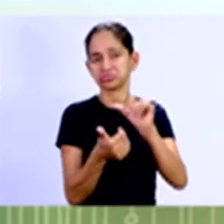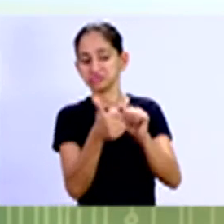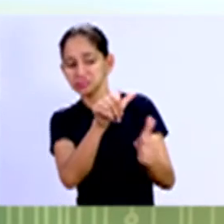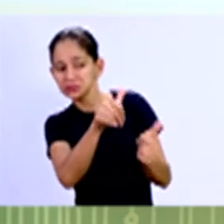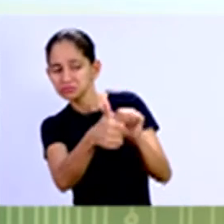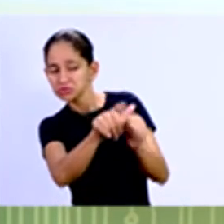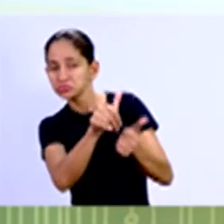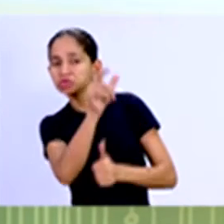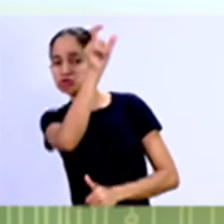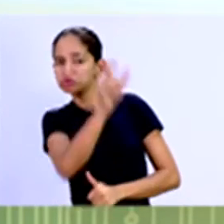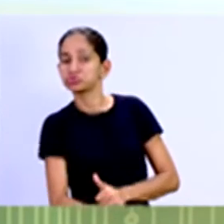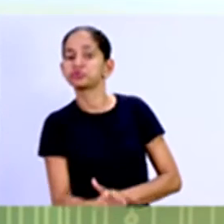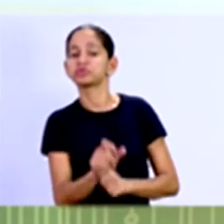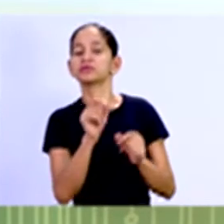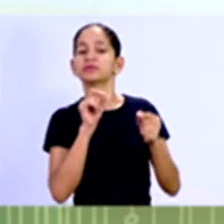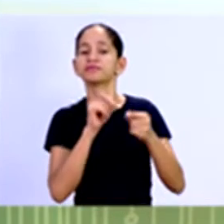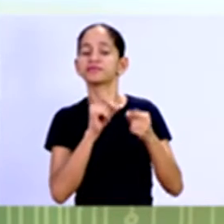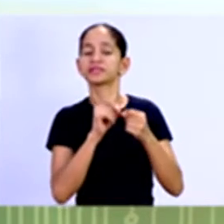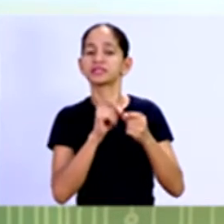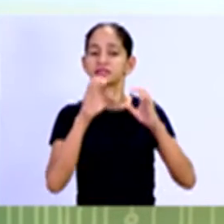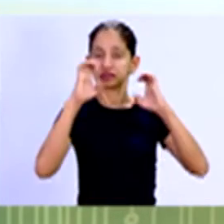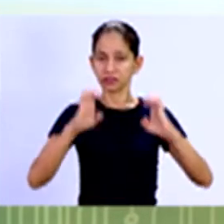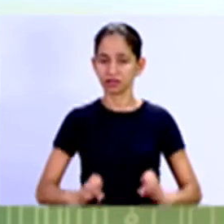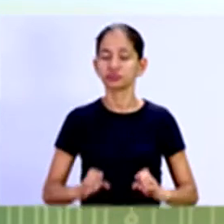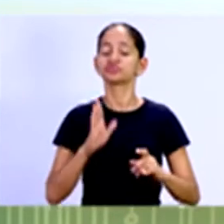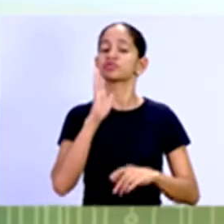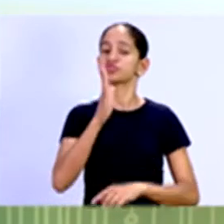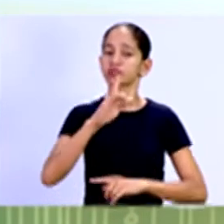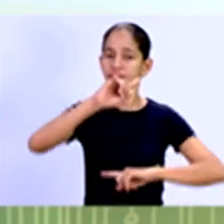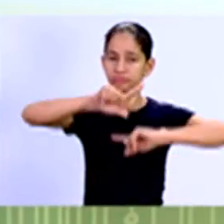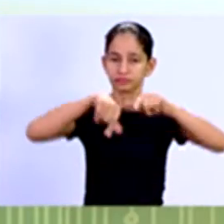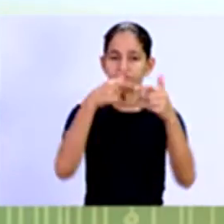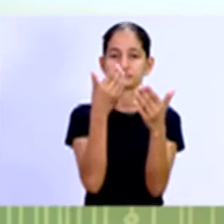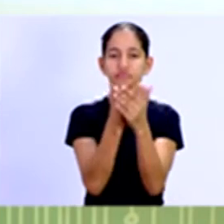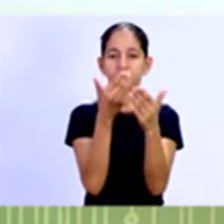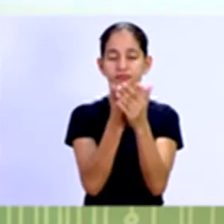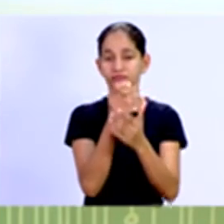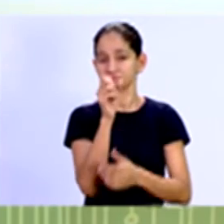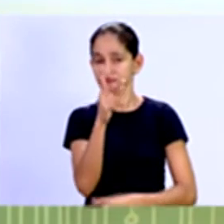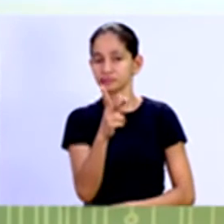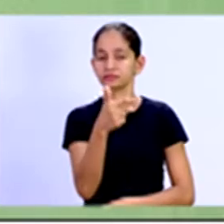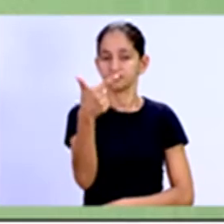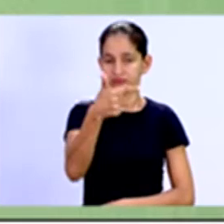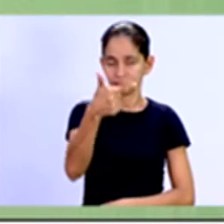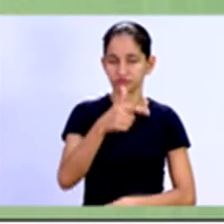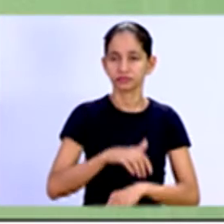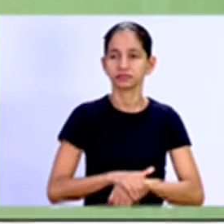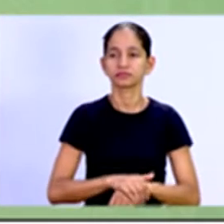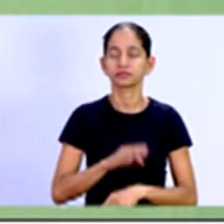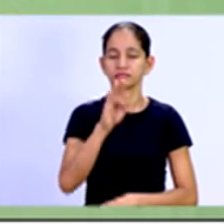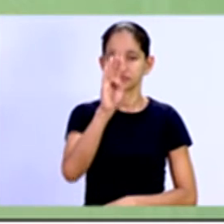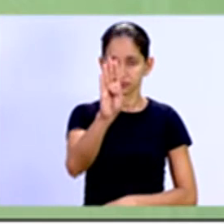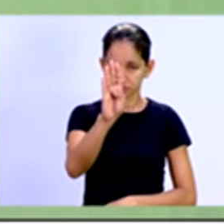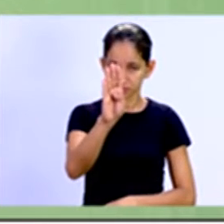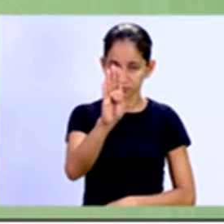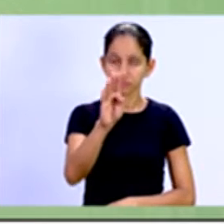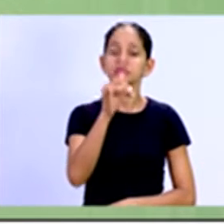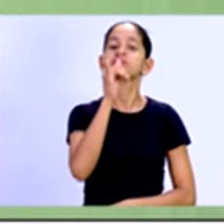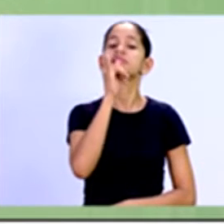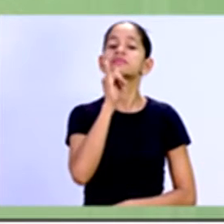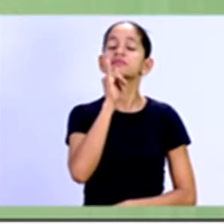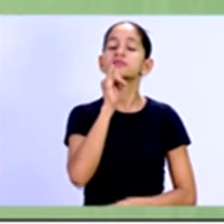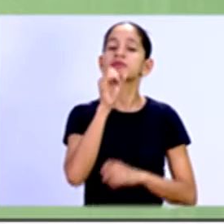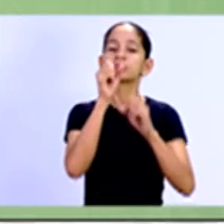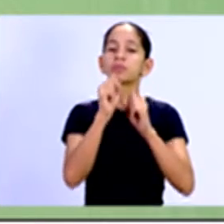de alteridade, que é um tipo de ética que a gente vai ver na próxima aula. Vamos à segunda questão. Dê um exemplo